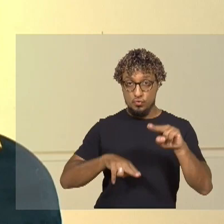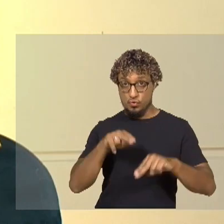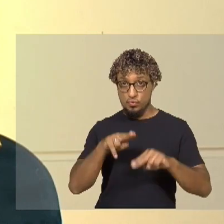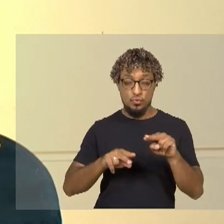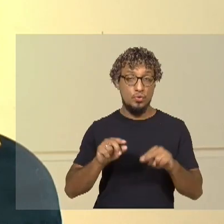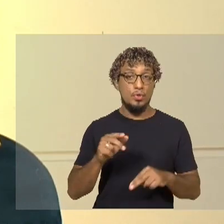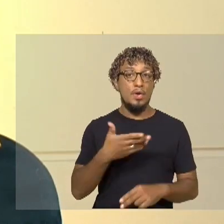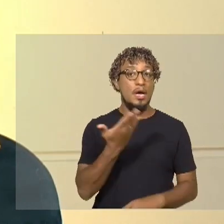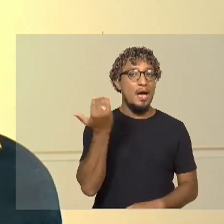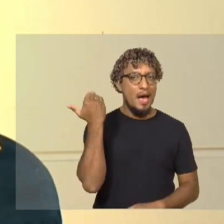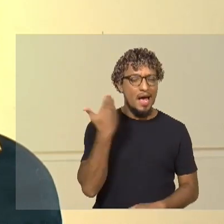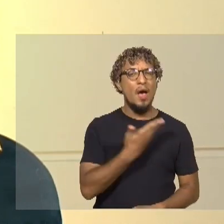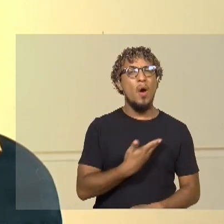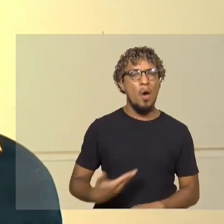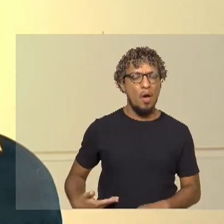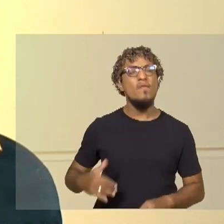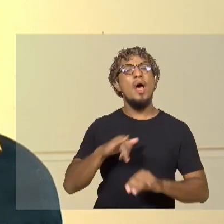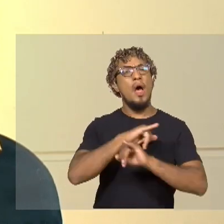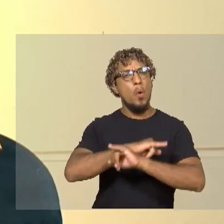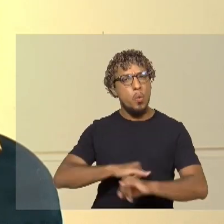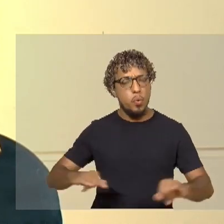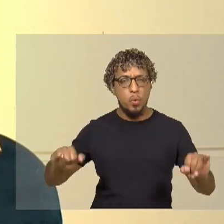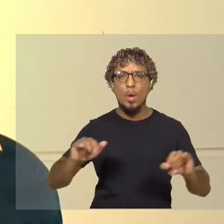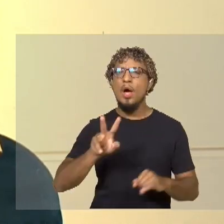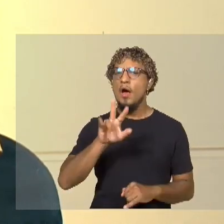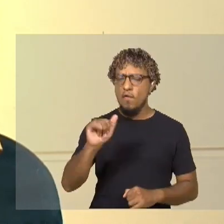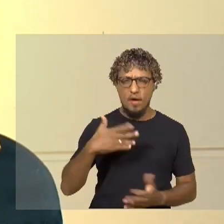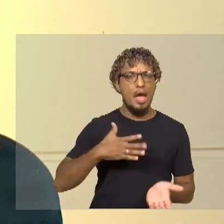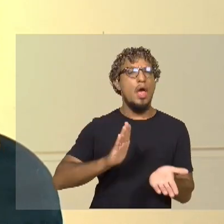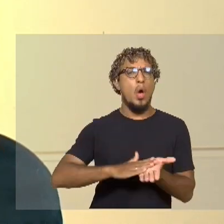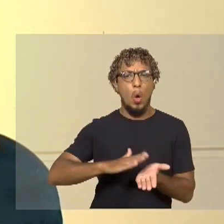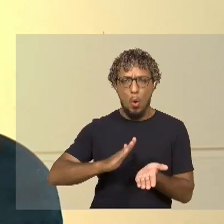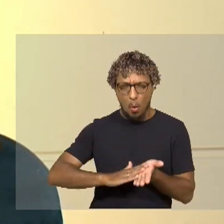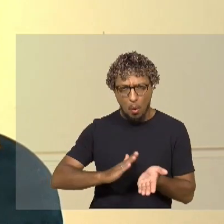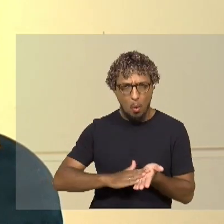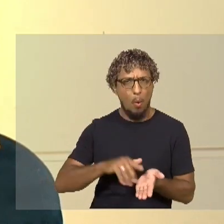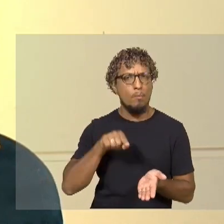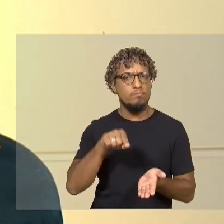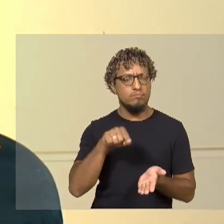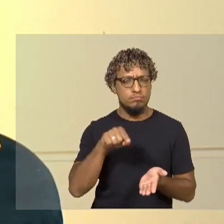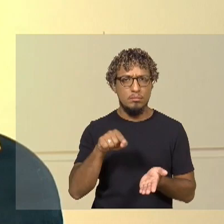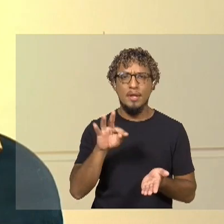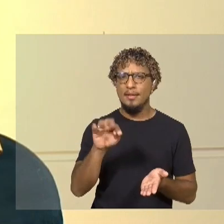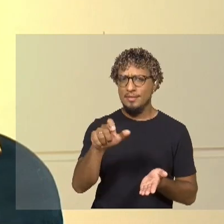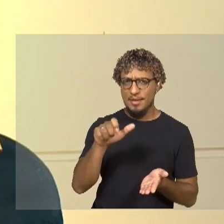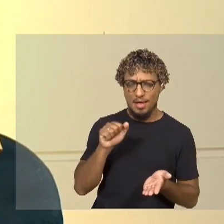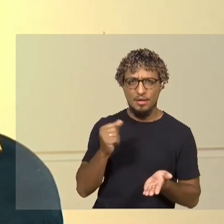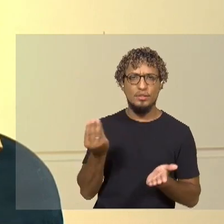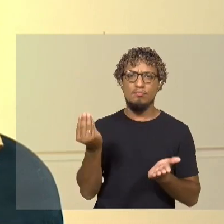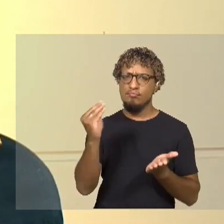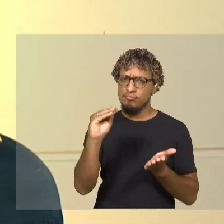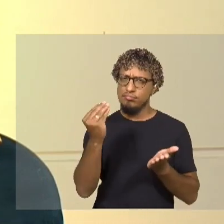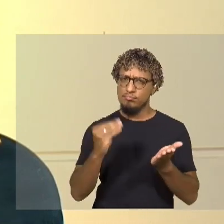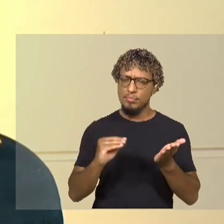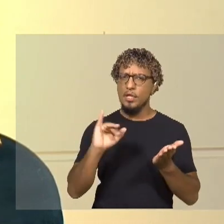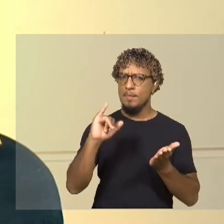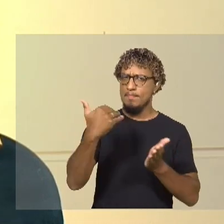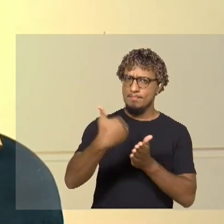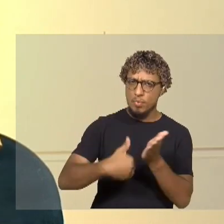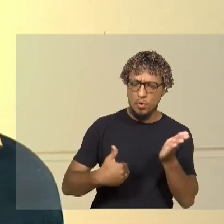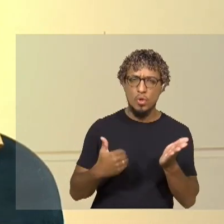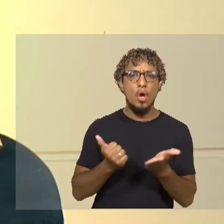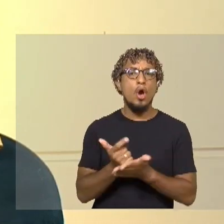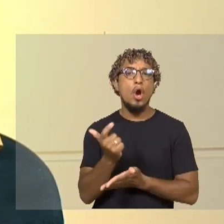o governo tinha anunciado que passaria a cobrar essa, inclusive para